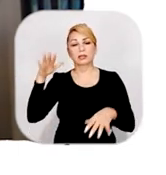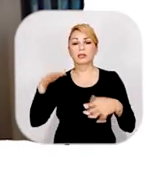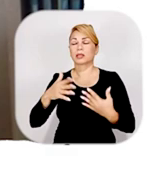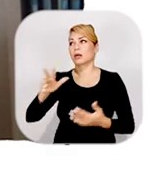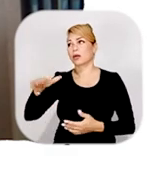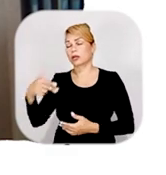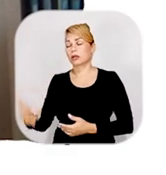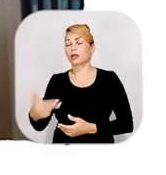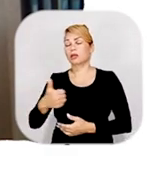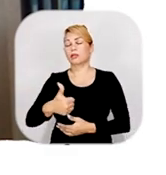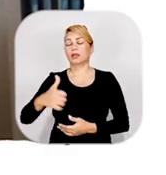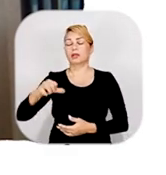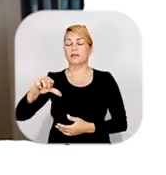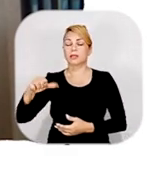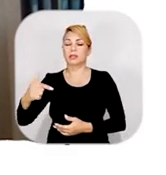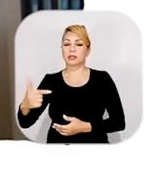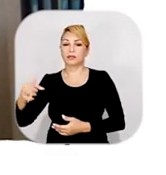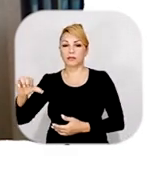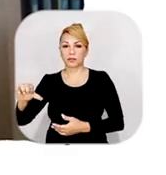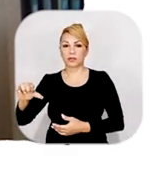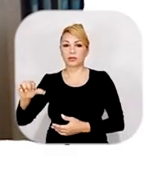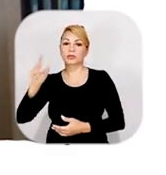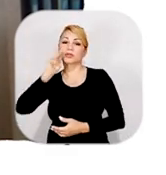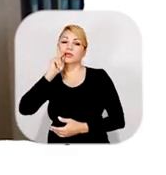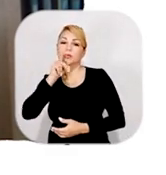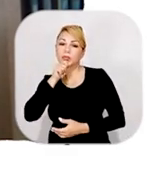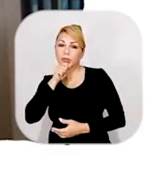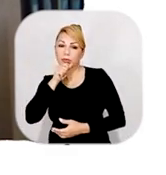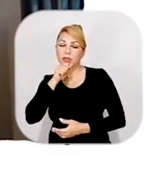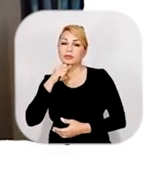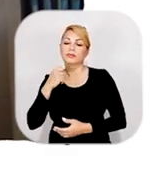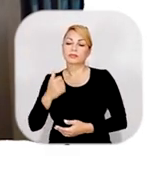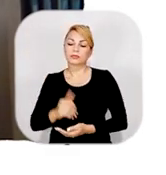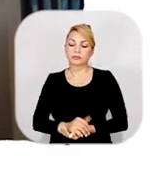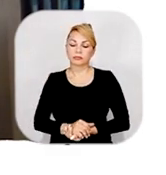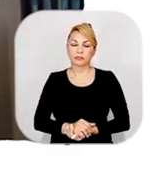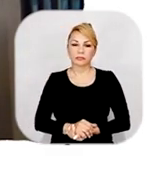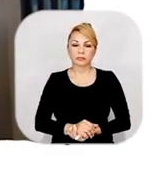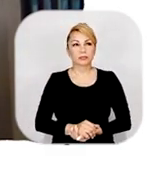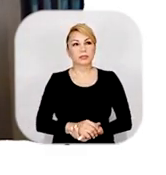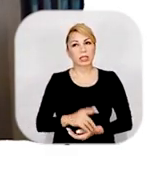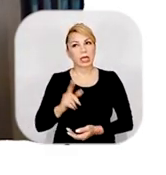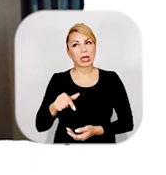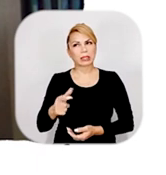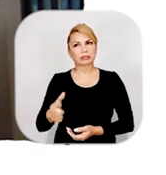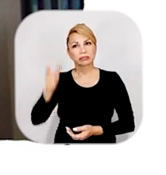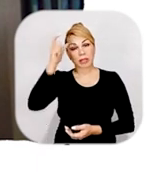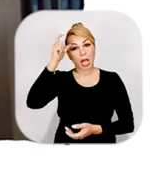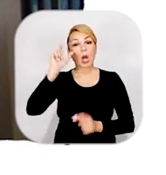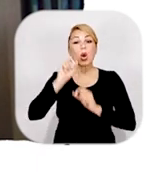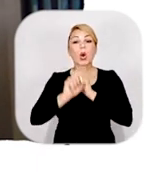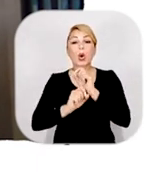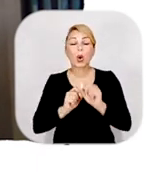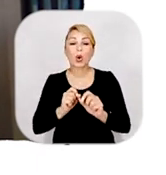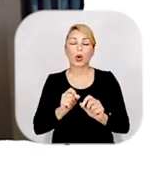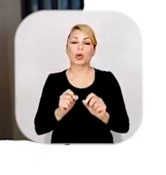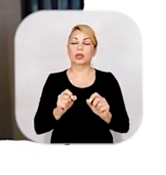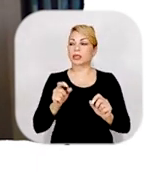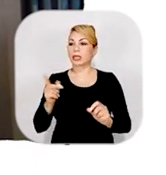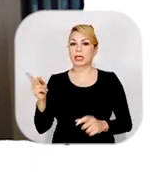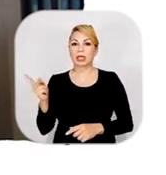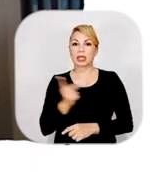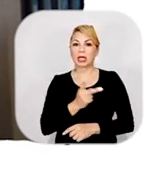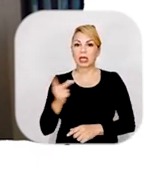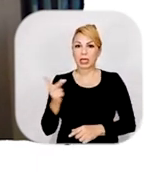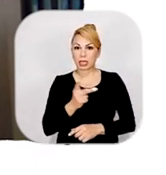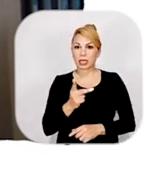em 1929 em Porto Velho. E uma das coisas também que eu achei uma coincidência muito impressionante é que eles morreram no